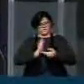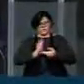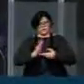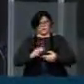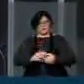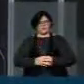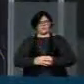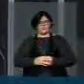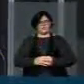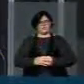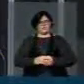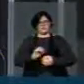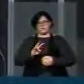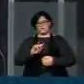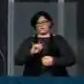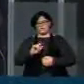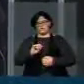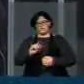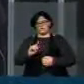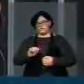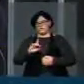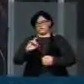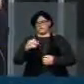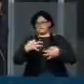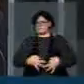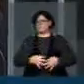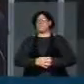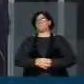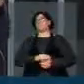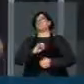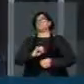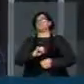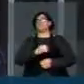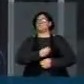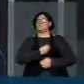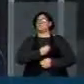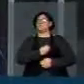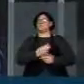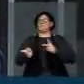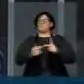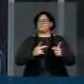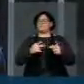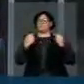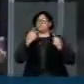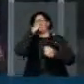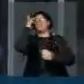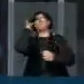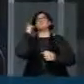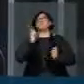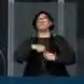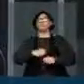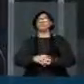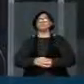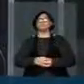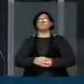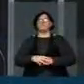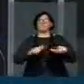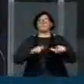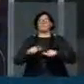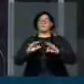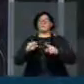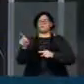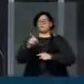conflito civilizado. Por isso, Save Vida, da nossa ação parlamentar, é o trabalho de todos